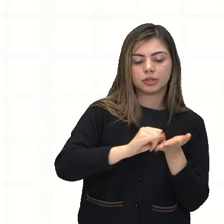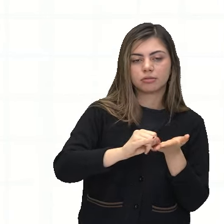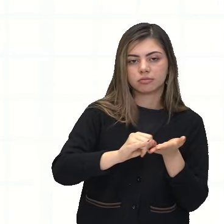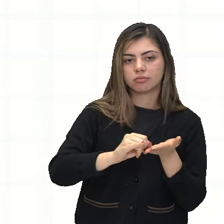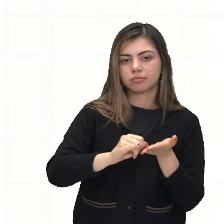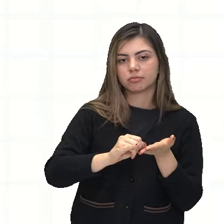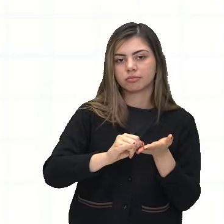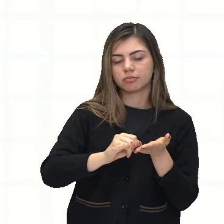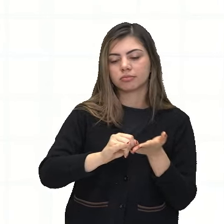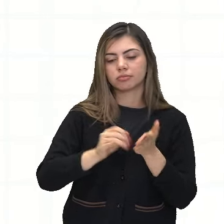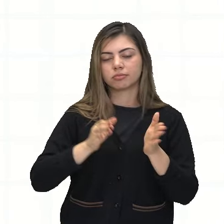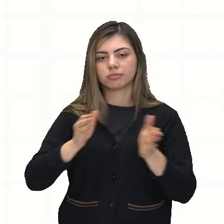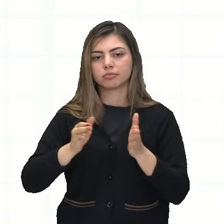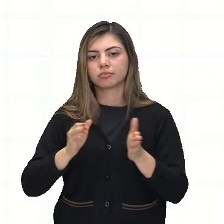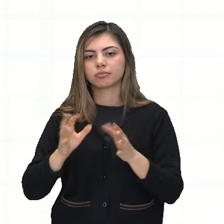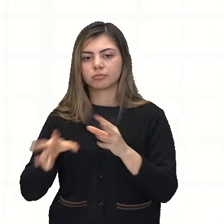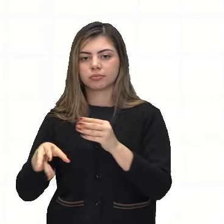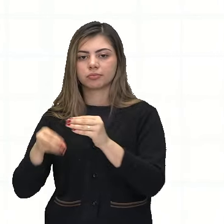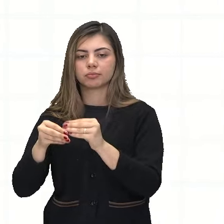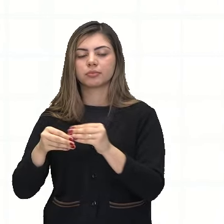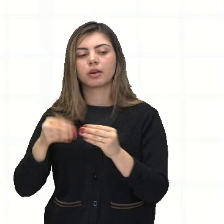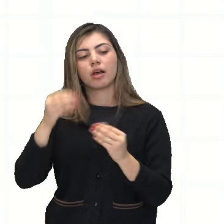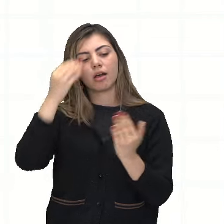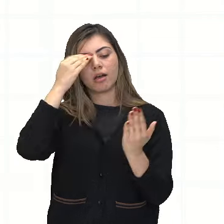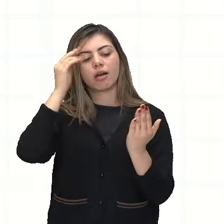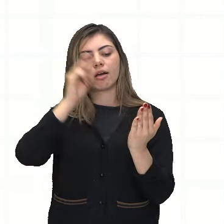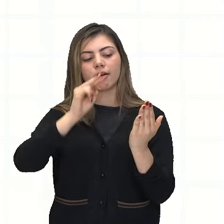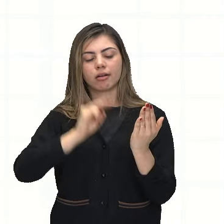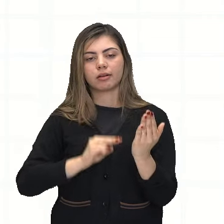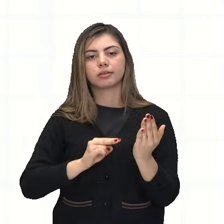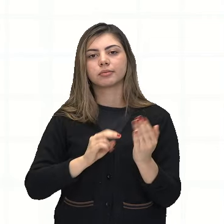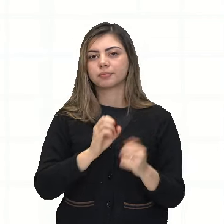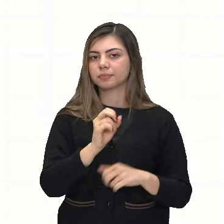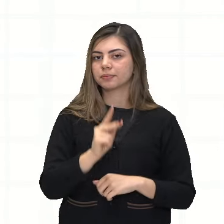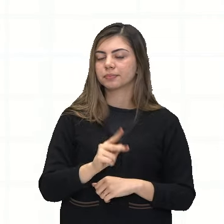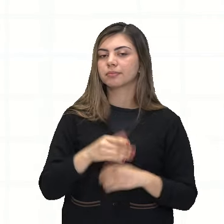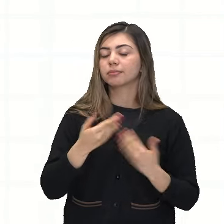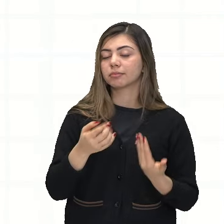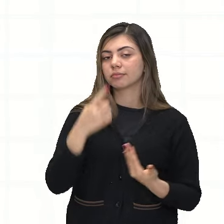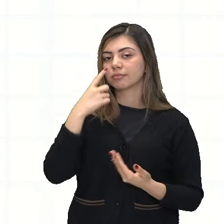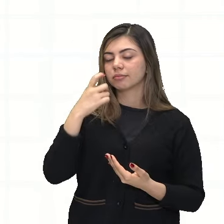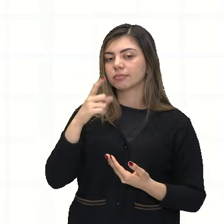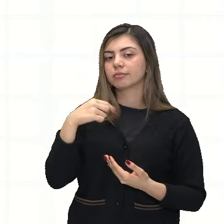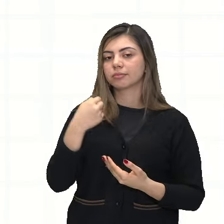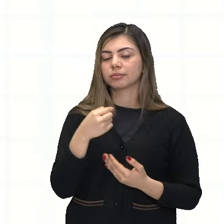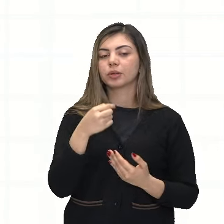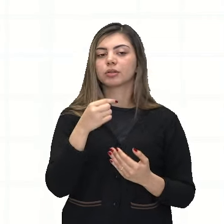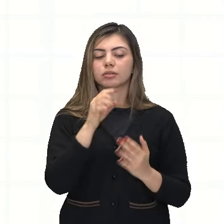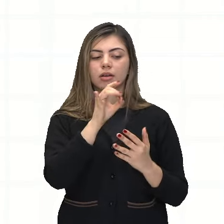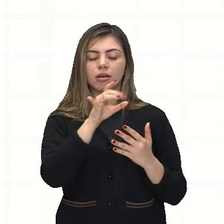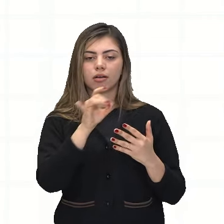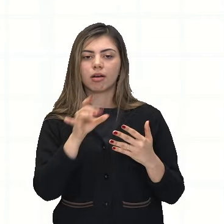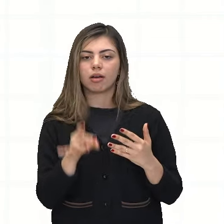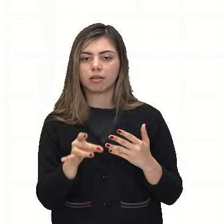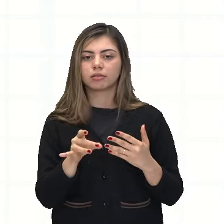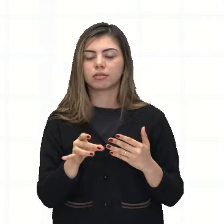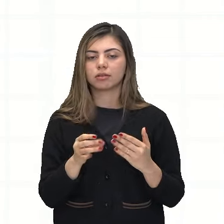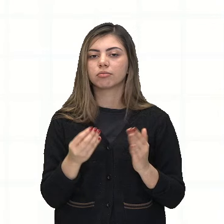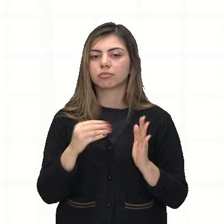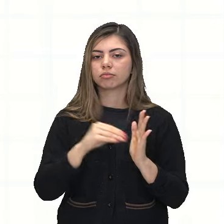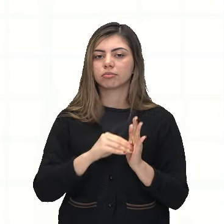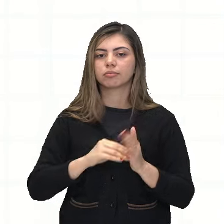garantir sua compreensão e Impacto é bastante interessante pra gente dar destaque a cada um desses